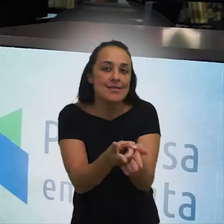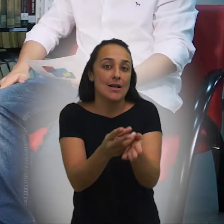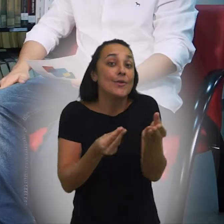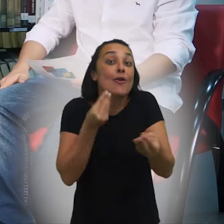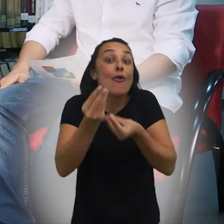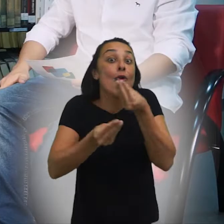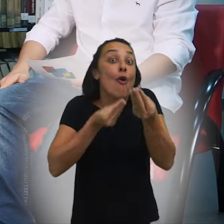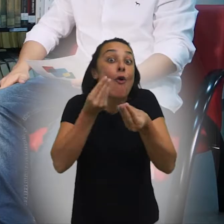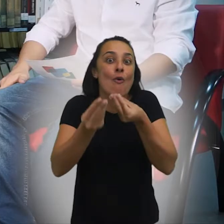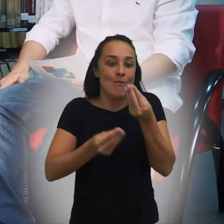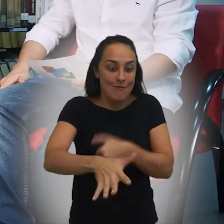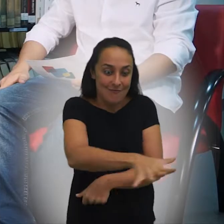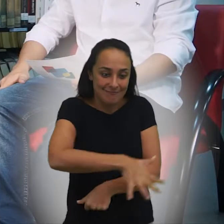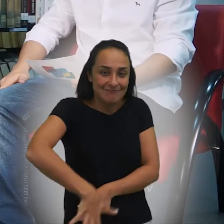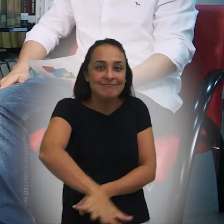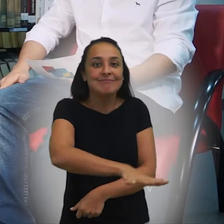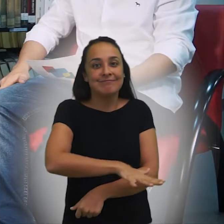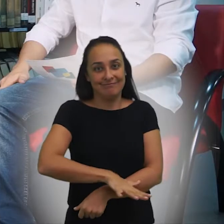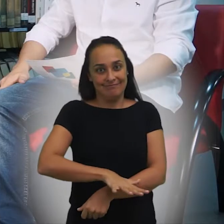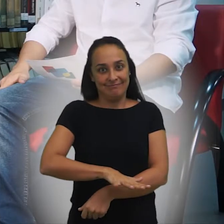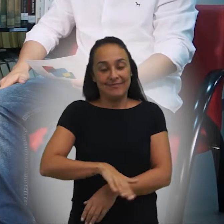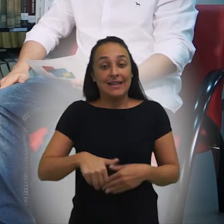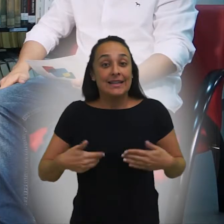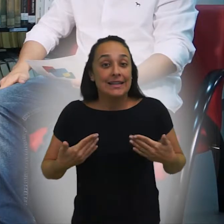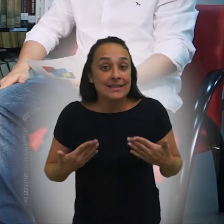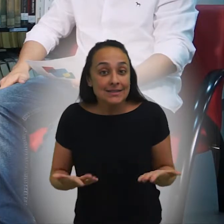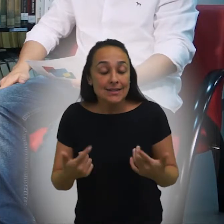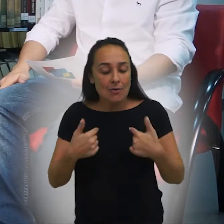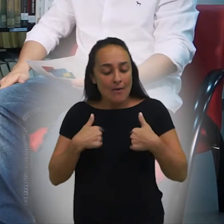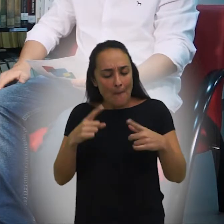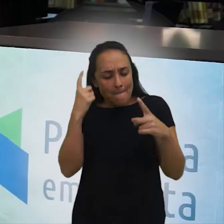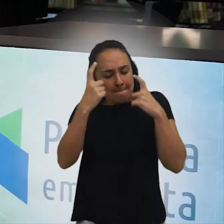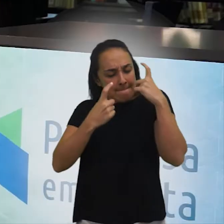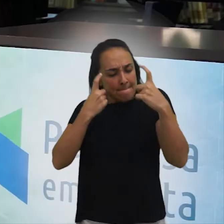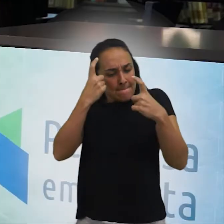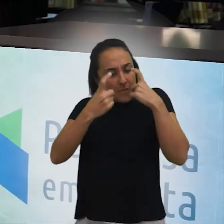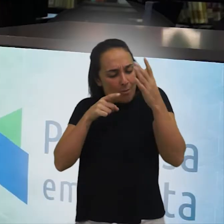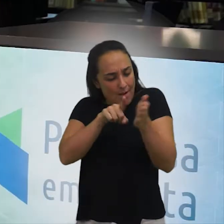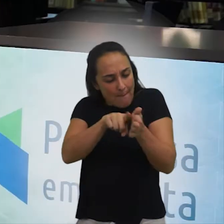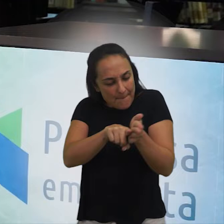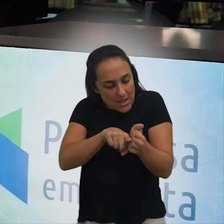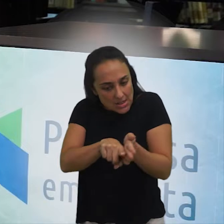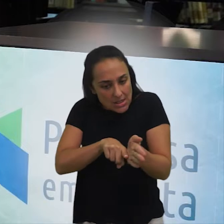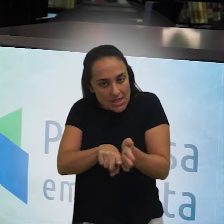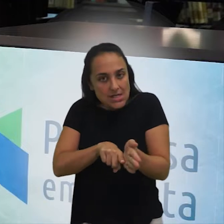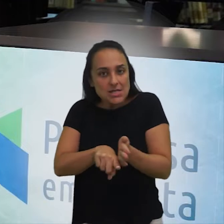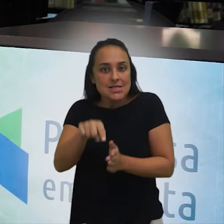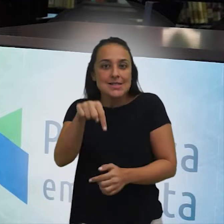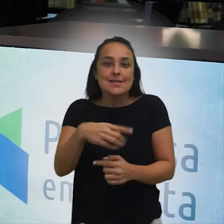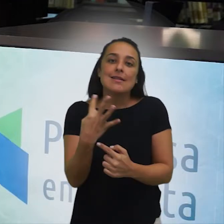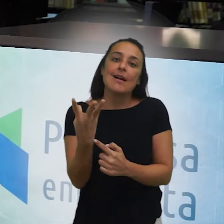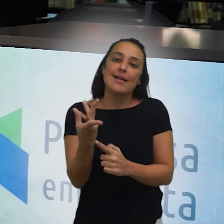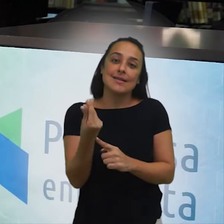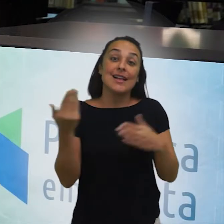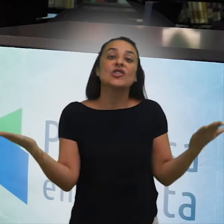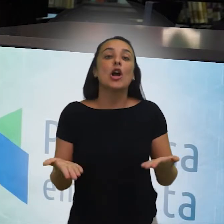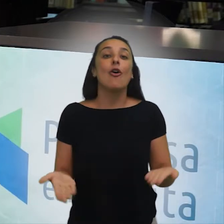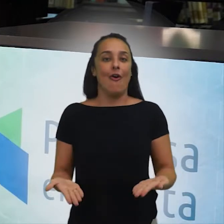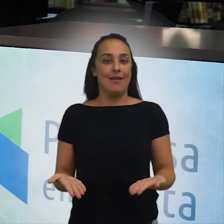a minha preocupação de pesquisar essa arte que é a arte do nosso tempo. Ou seja, eu acho que é